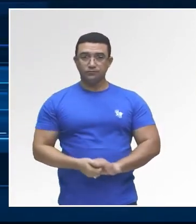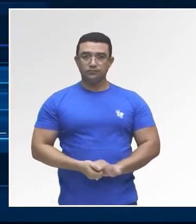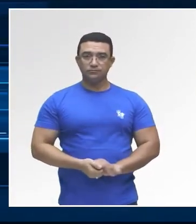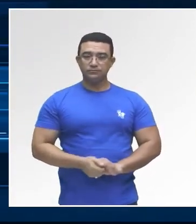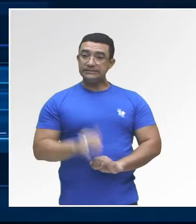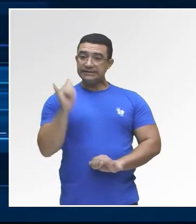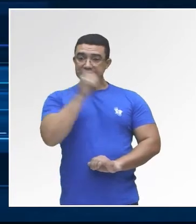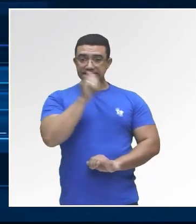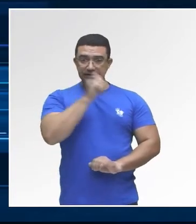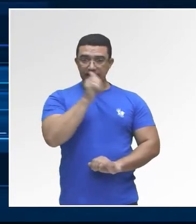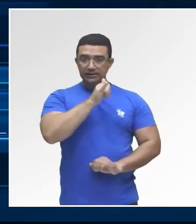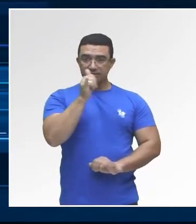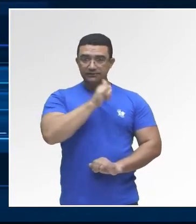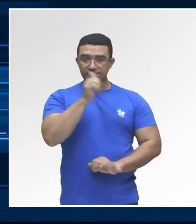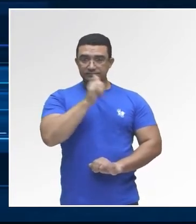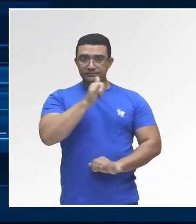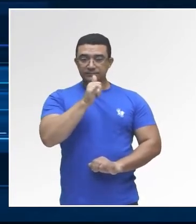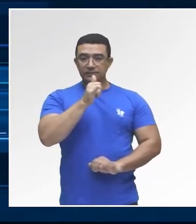Italy,